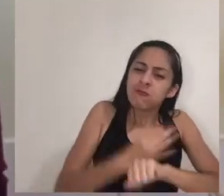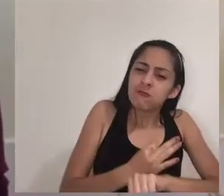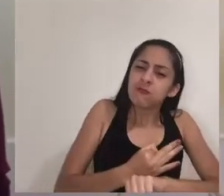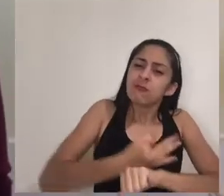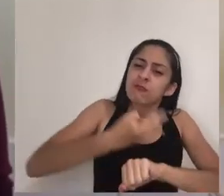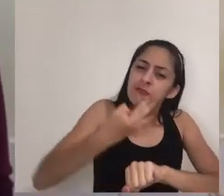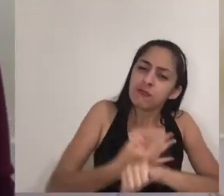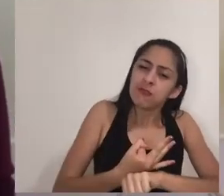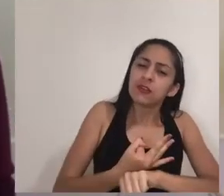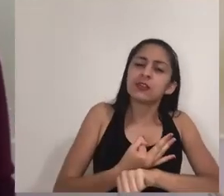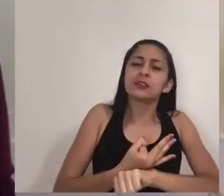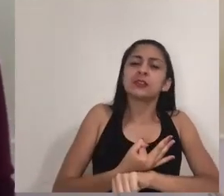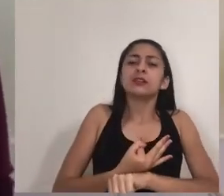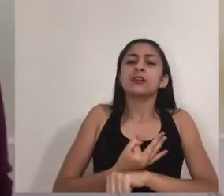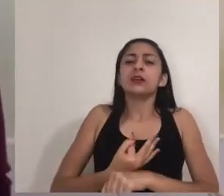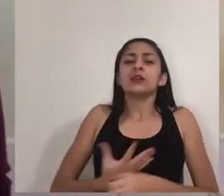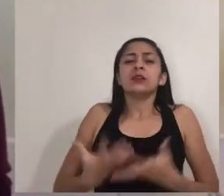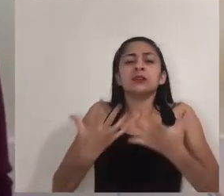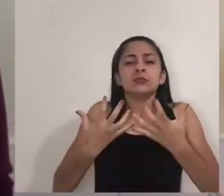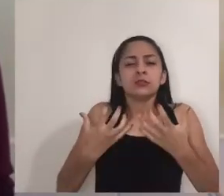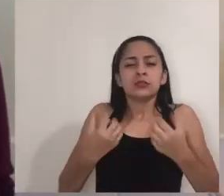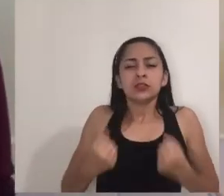receberá a coroa da vida, a qual